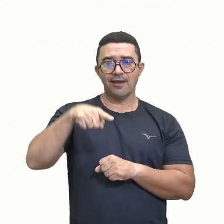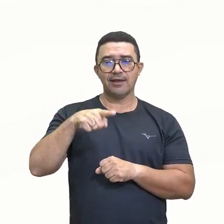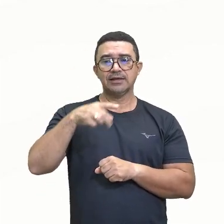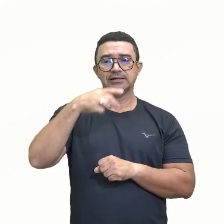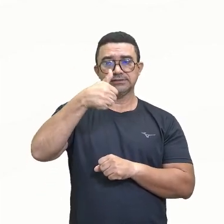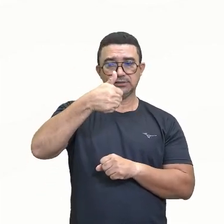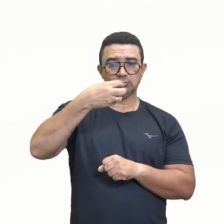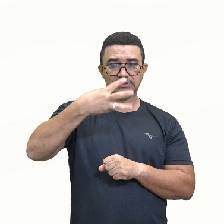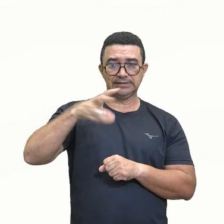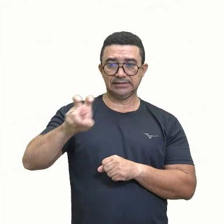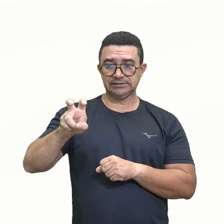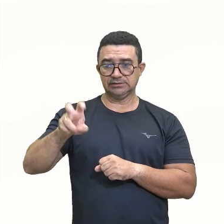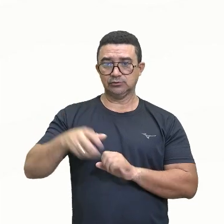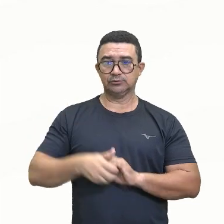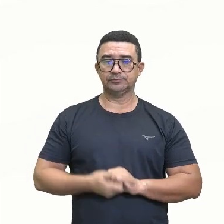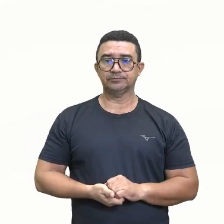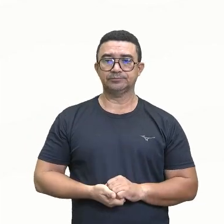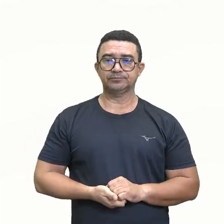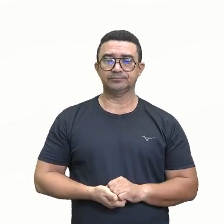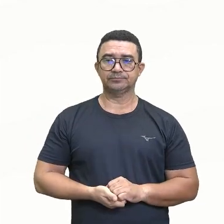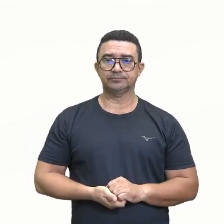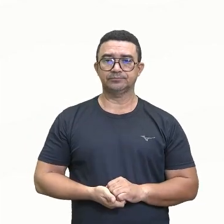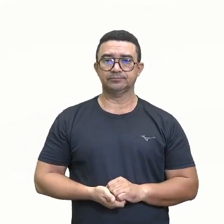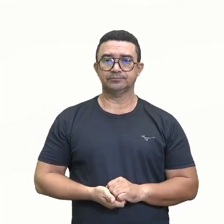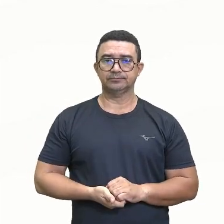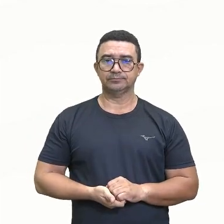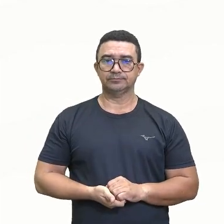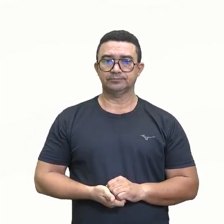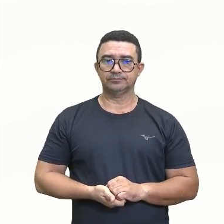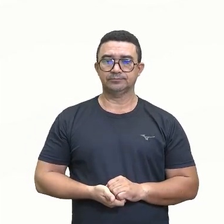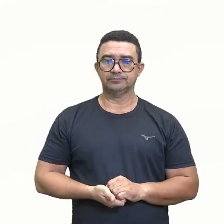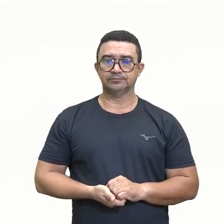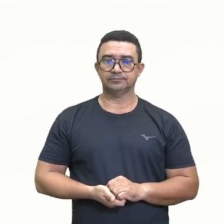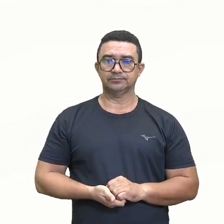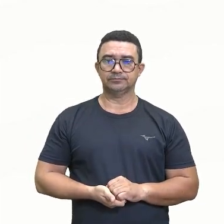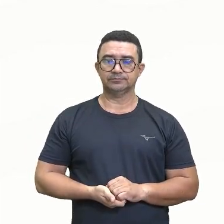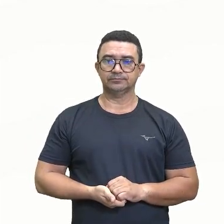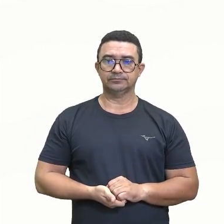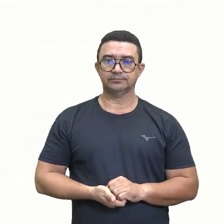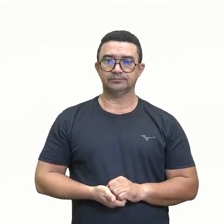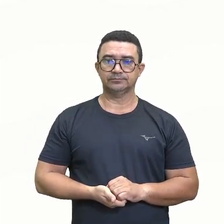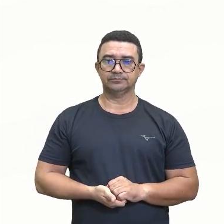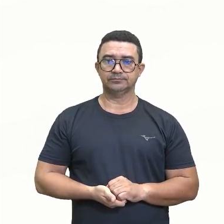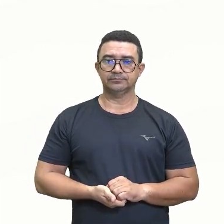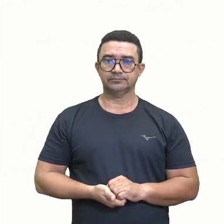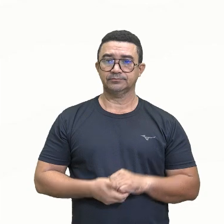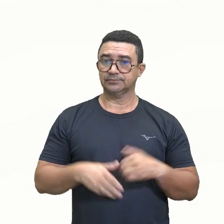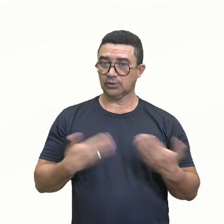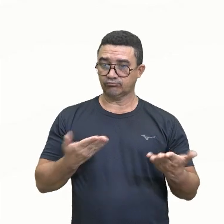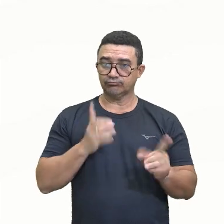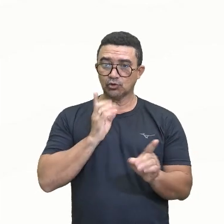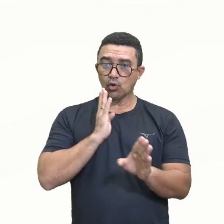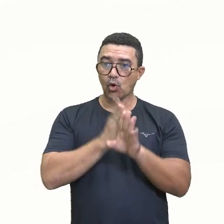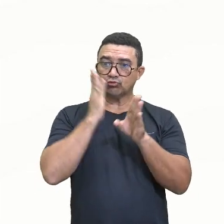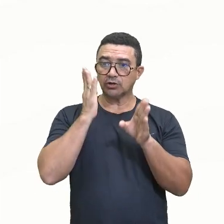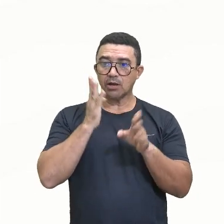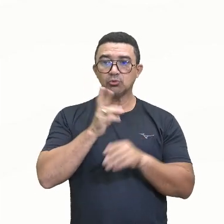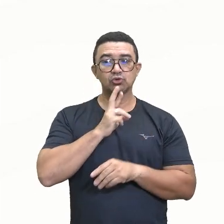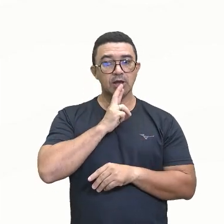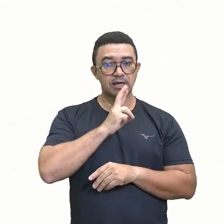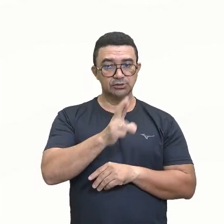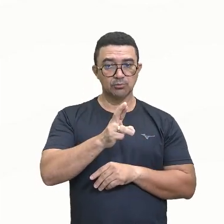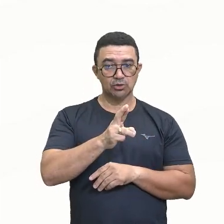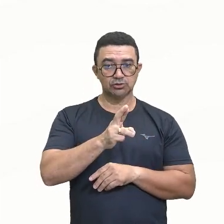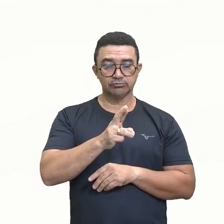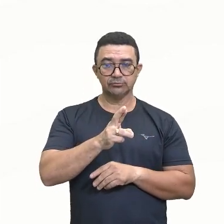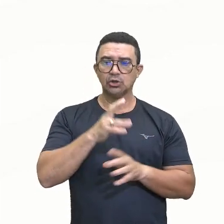135. Vamos apagar tudo para que você veja de forma organizada. Chegamos ao resultado da soma de uma